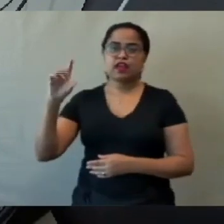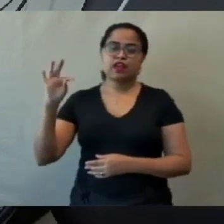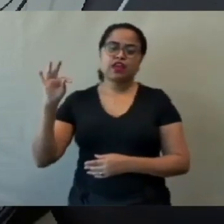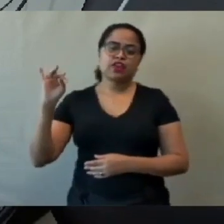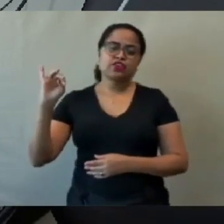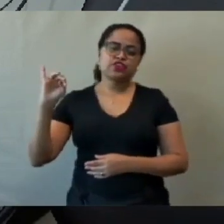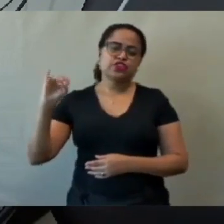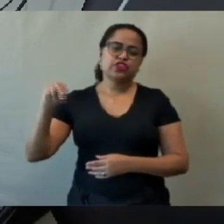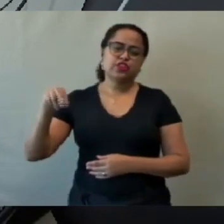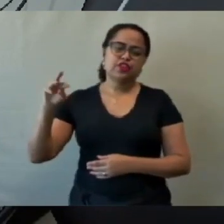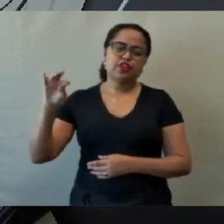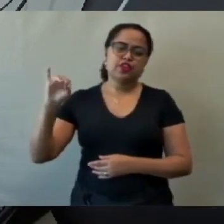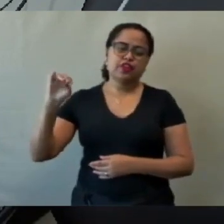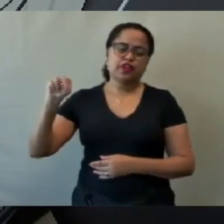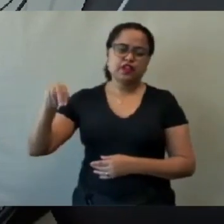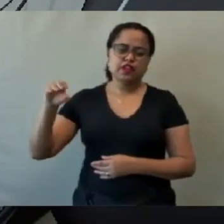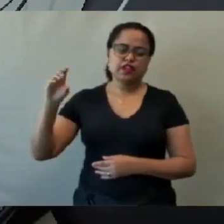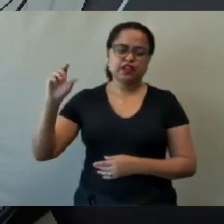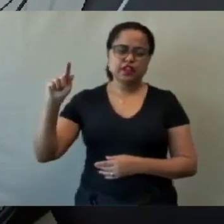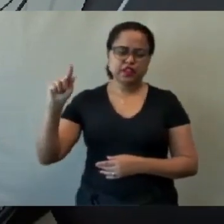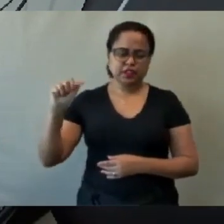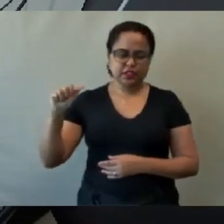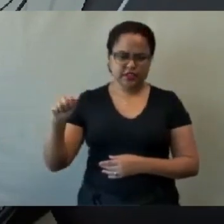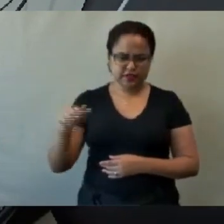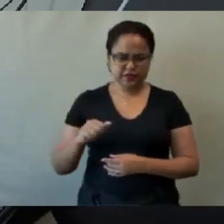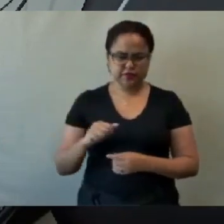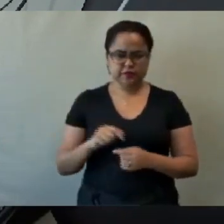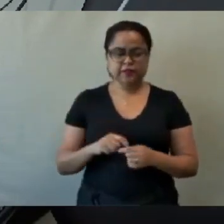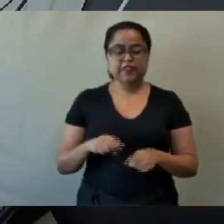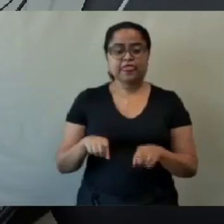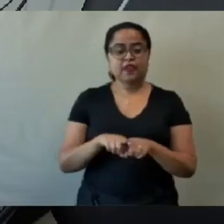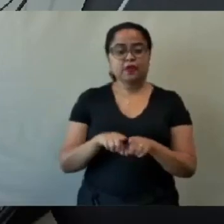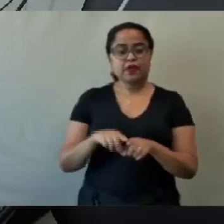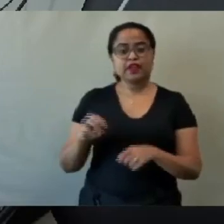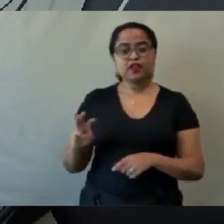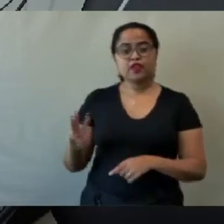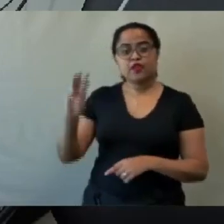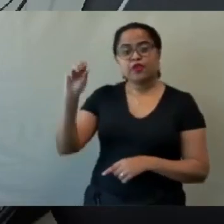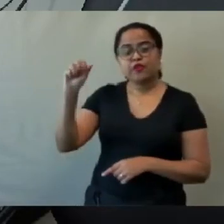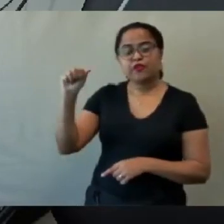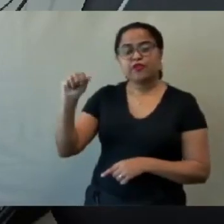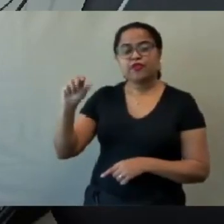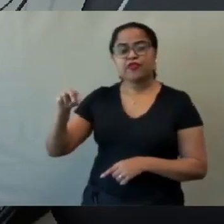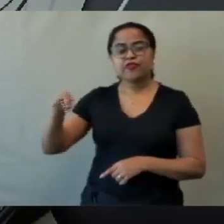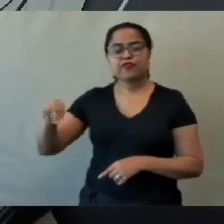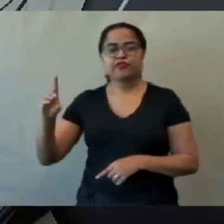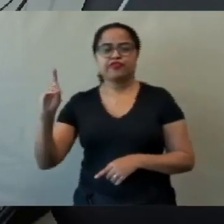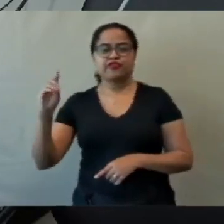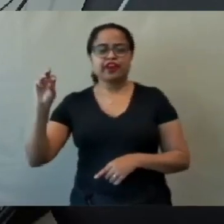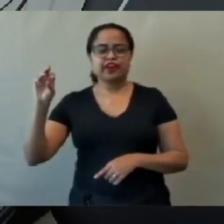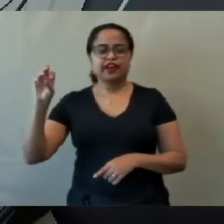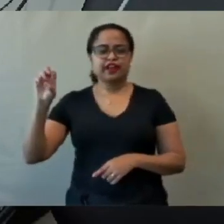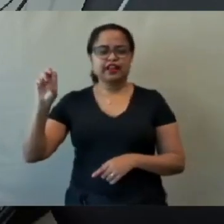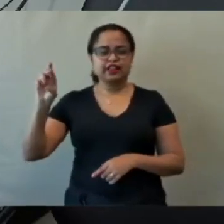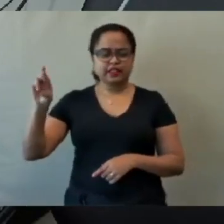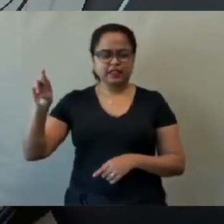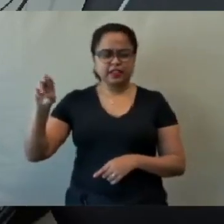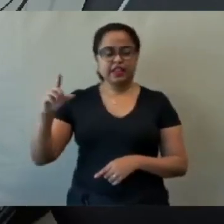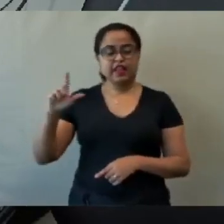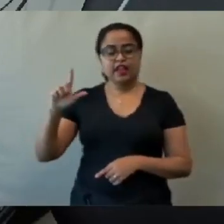Não? Tá bom, não vai falar. E o Vander das Graças de Souza, representando o movimento de luta pró-creches,